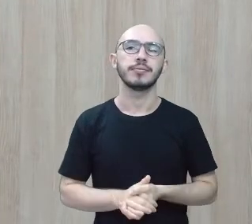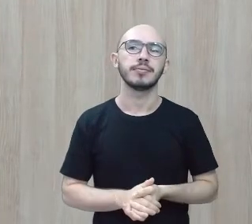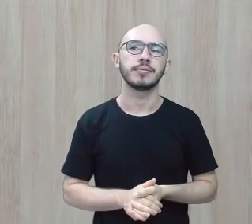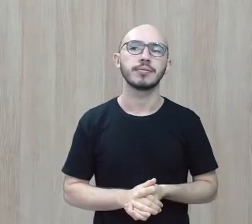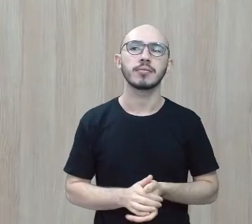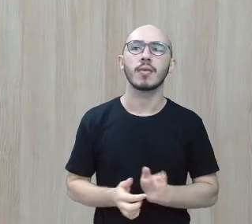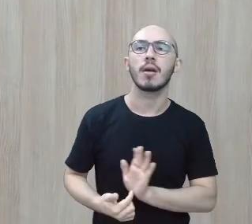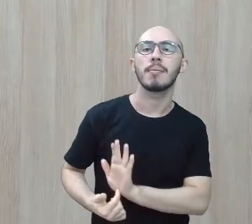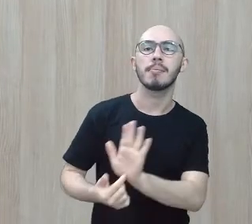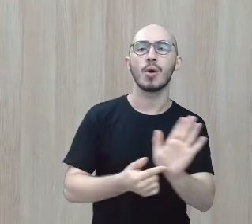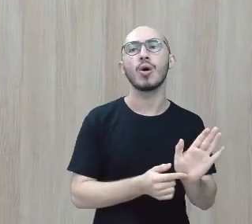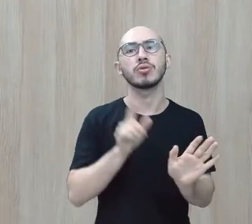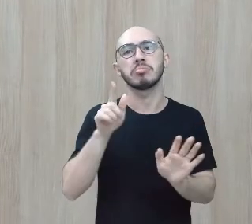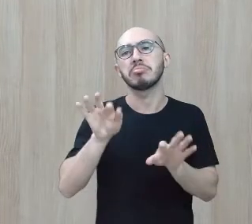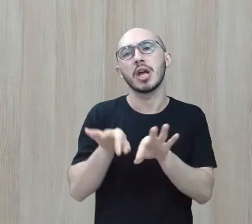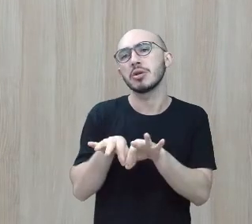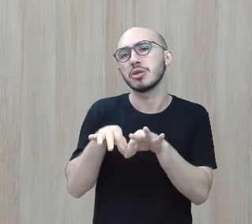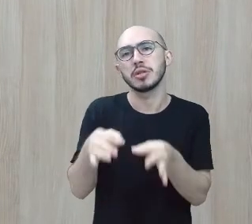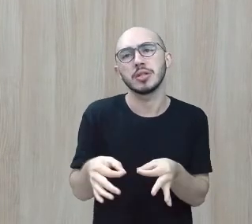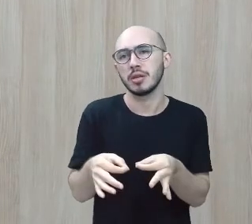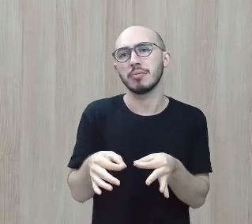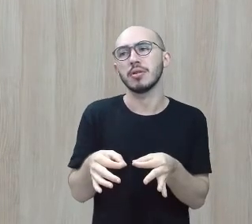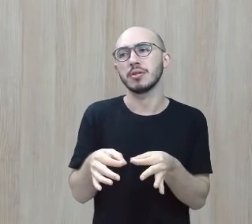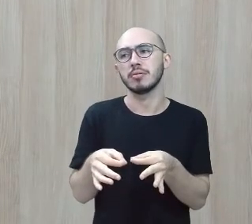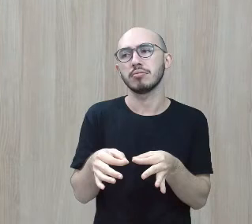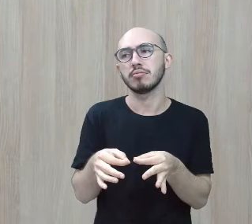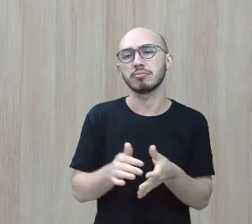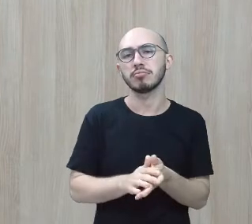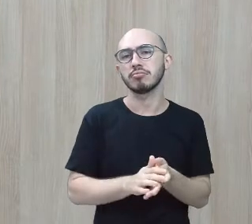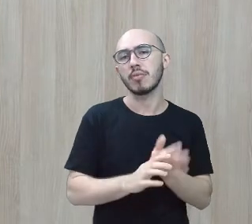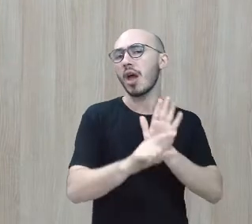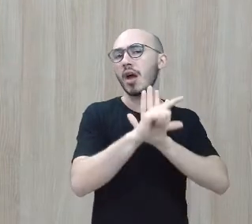estão expressas numa simples